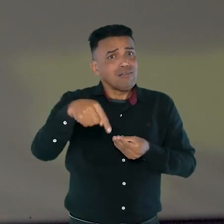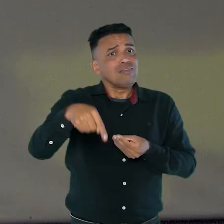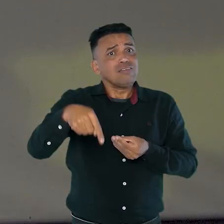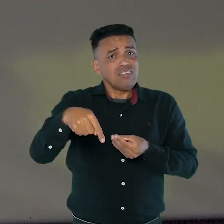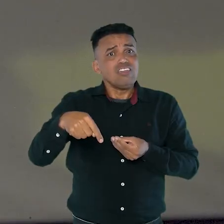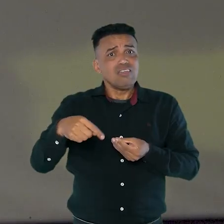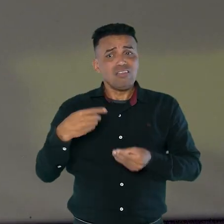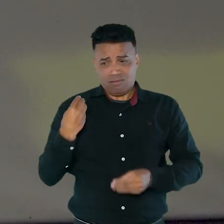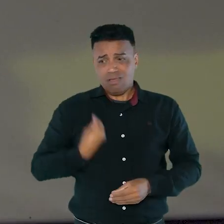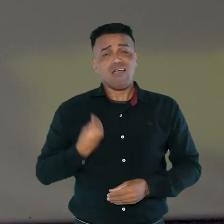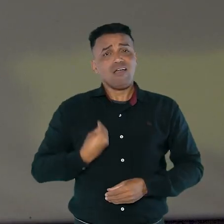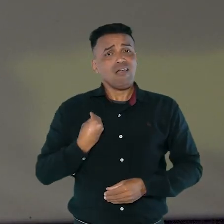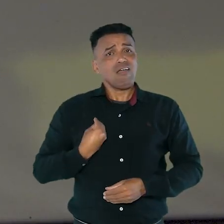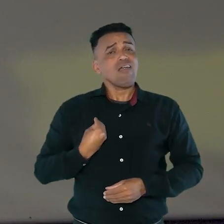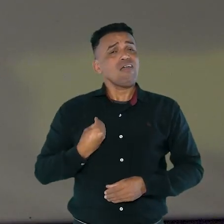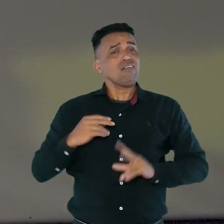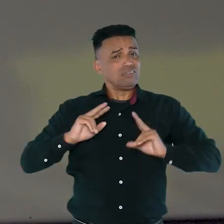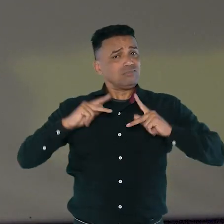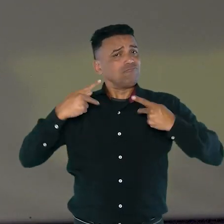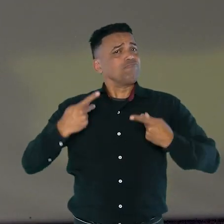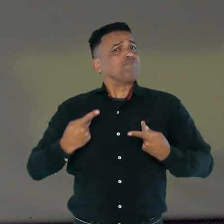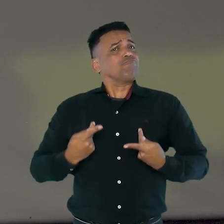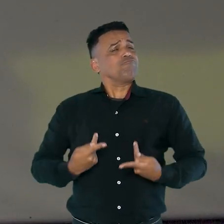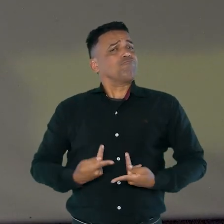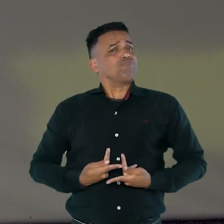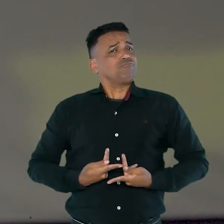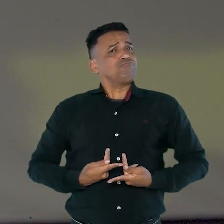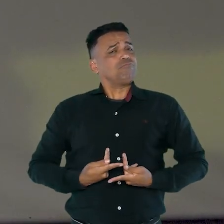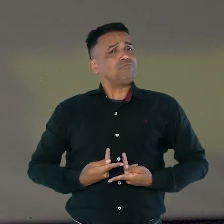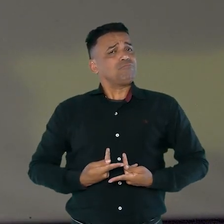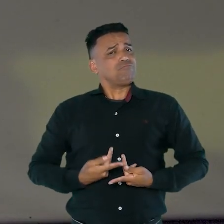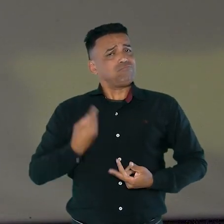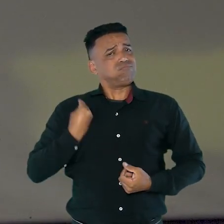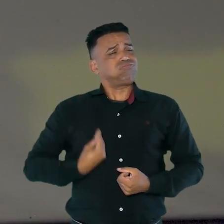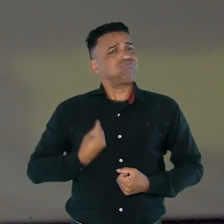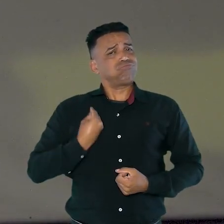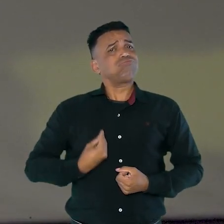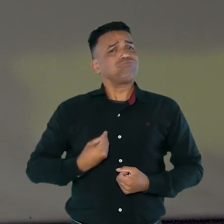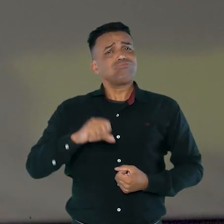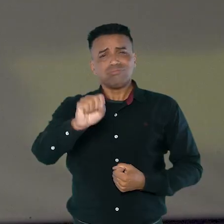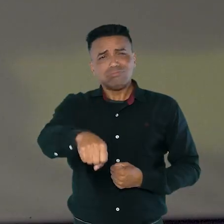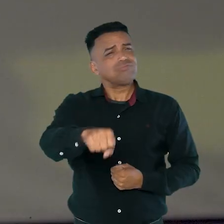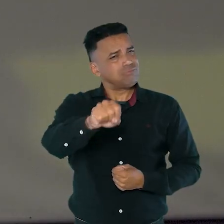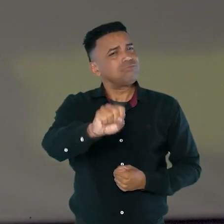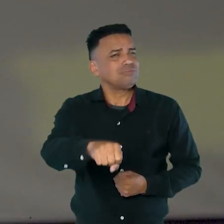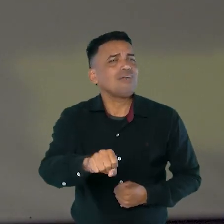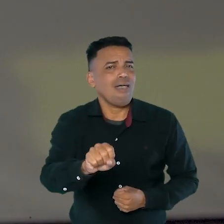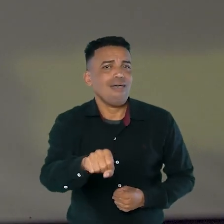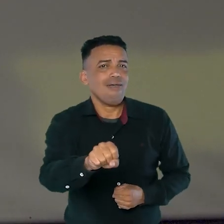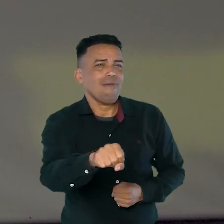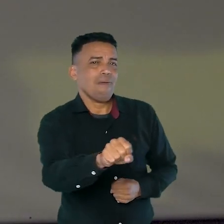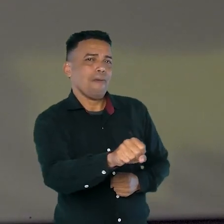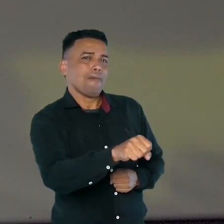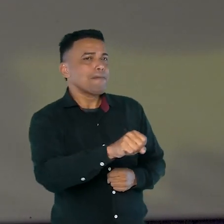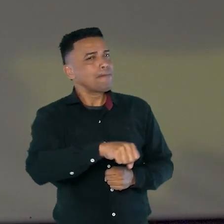Aqui onde estão os homens, eu sei,